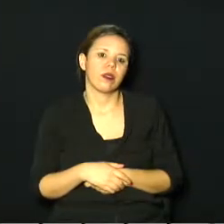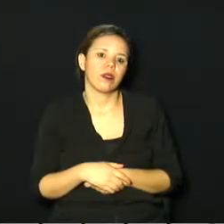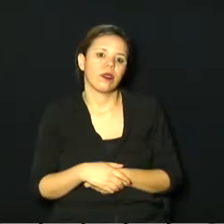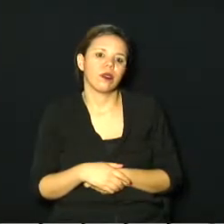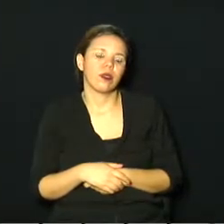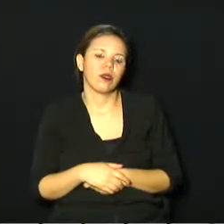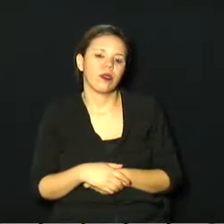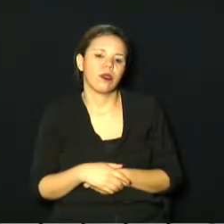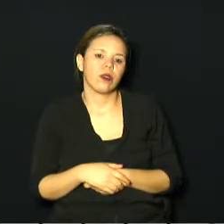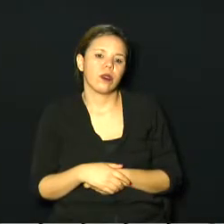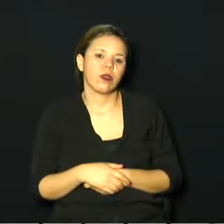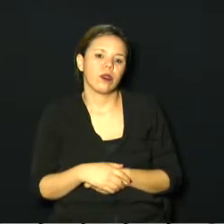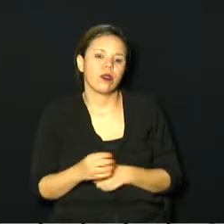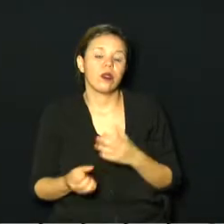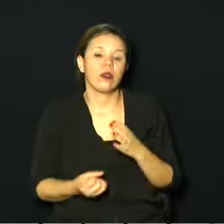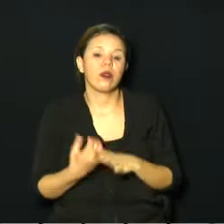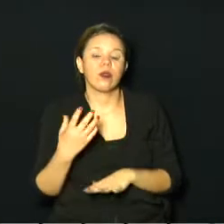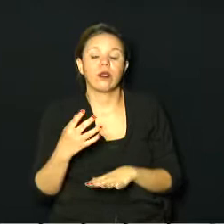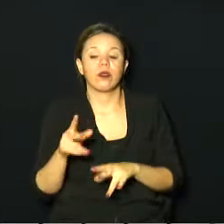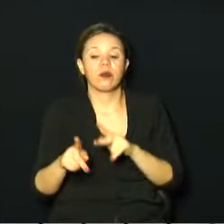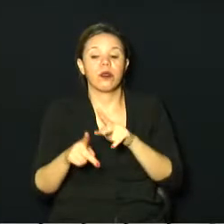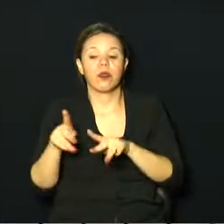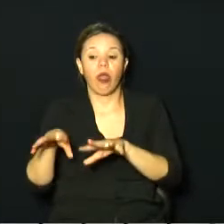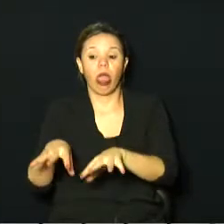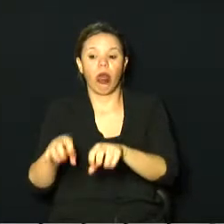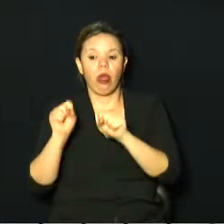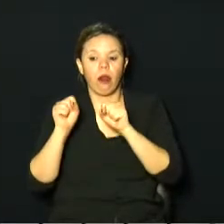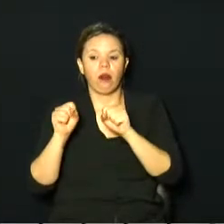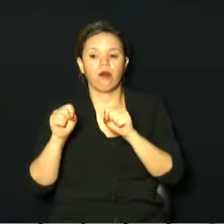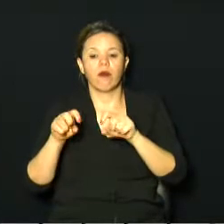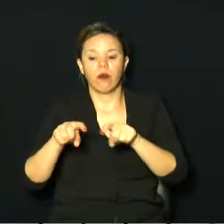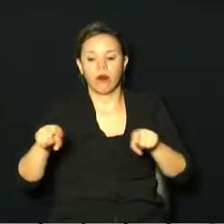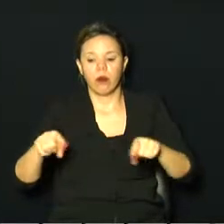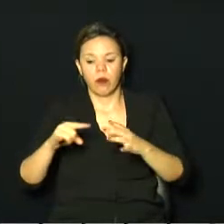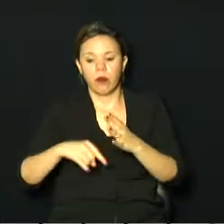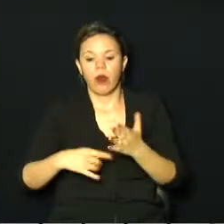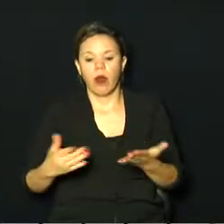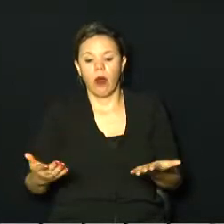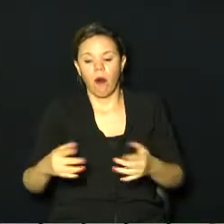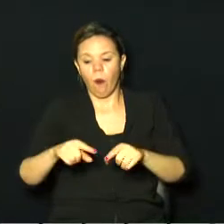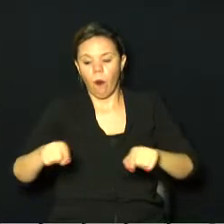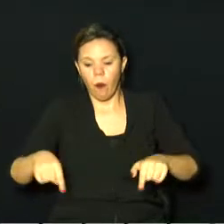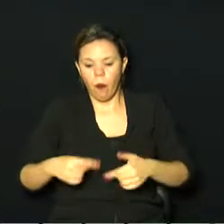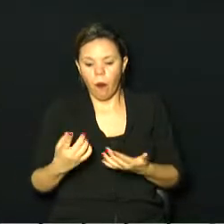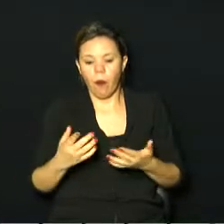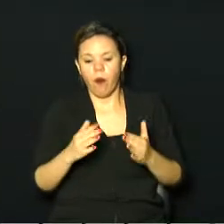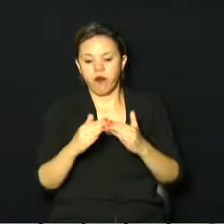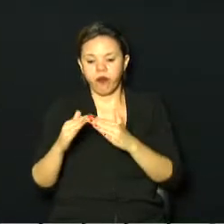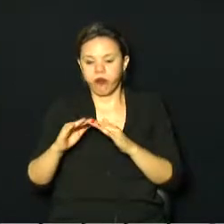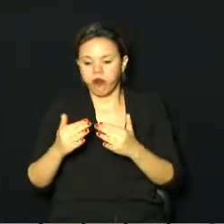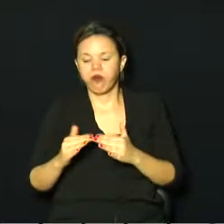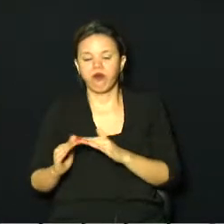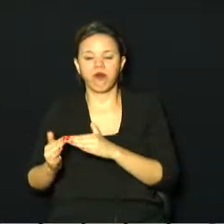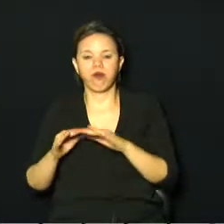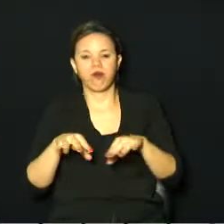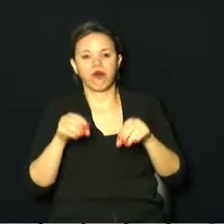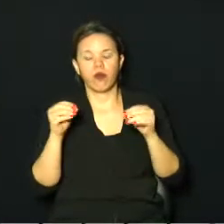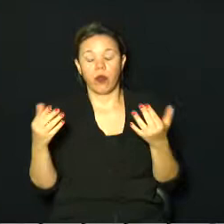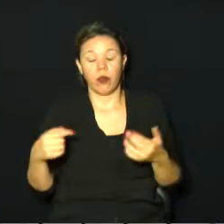o cumprimento dessa reintegração de posse neste momento. Nós acreditamos